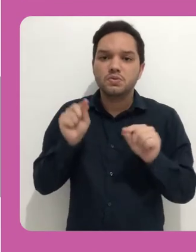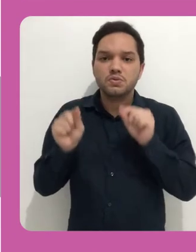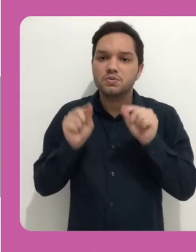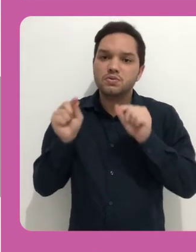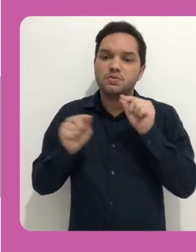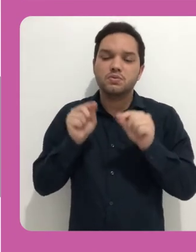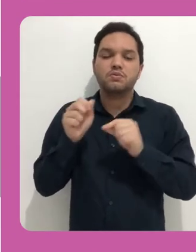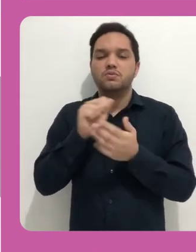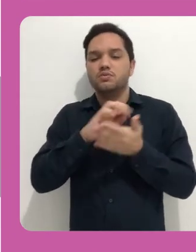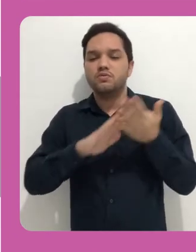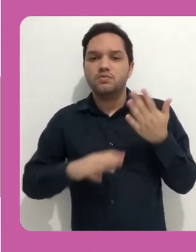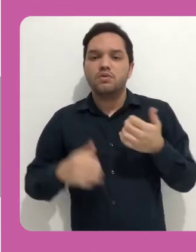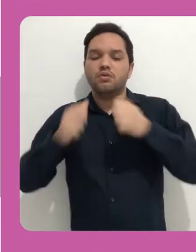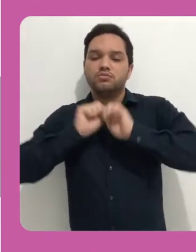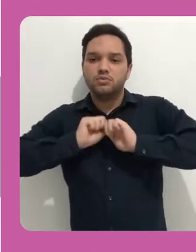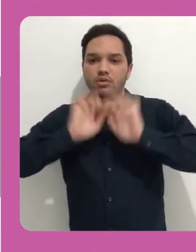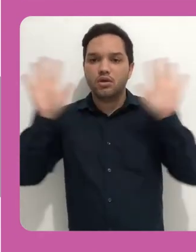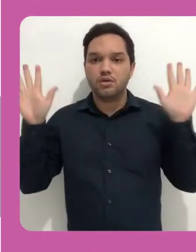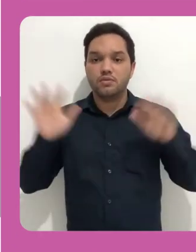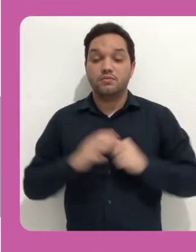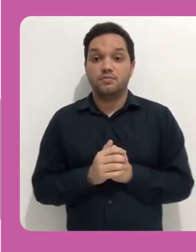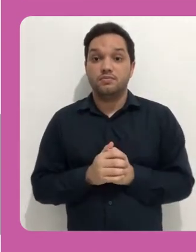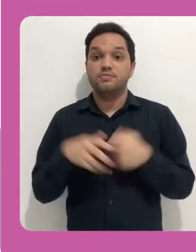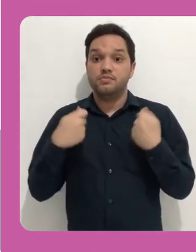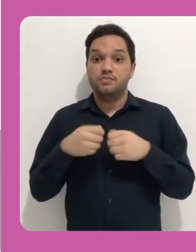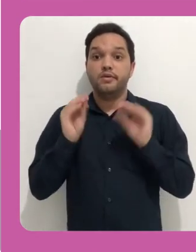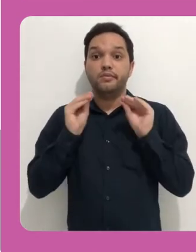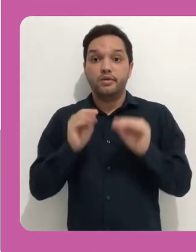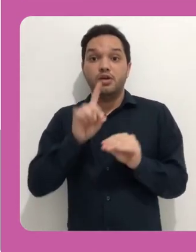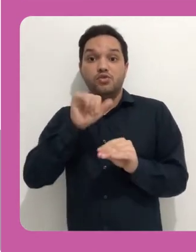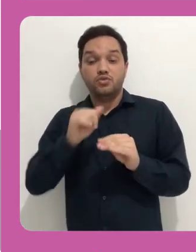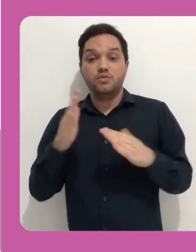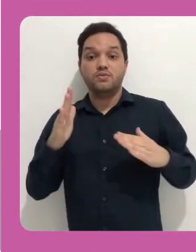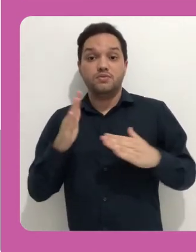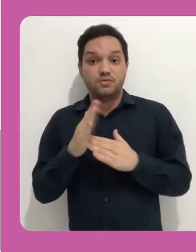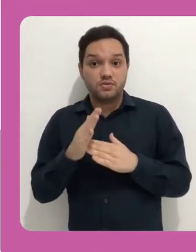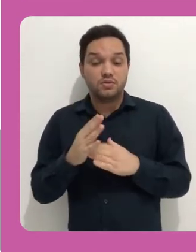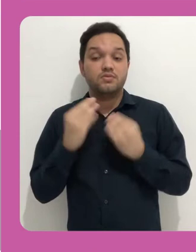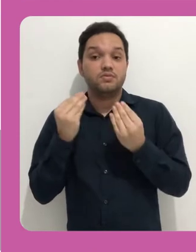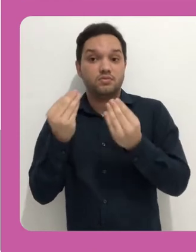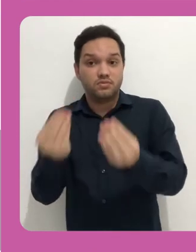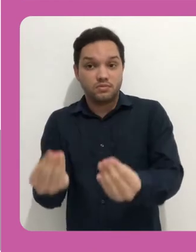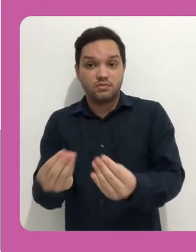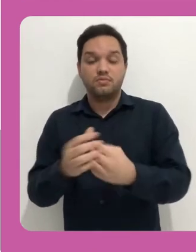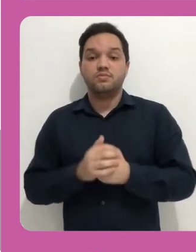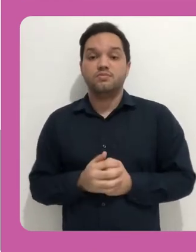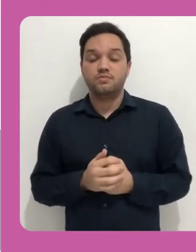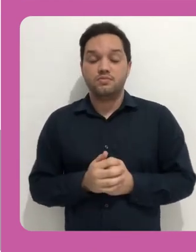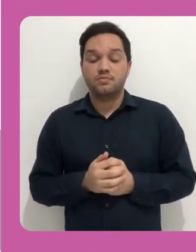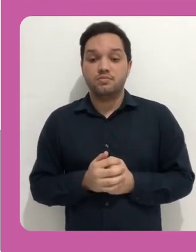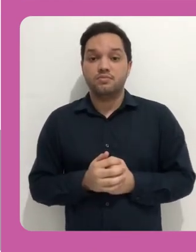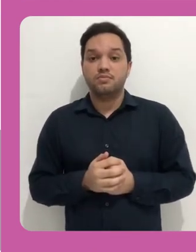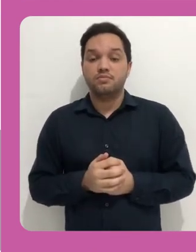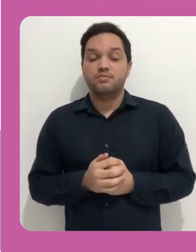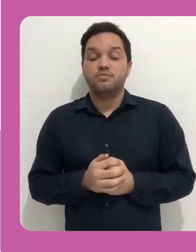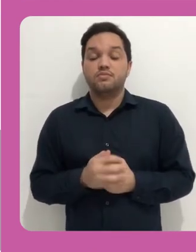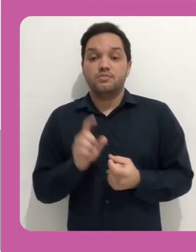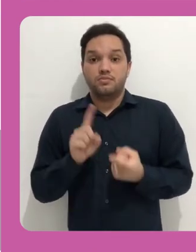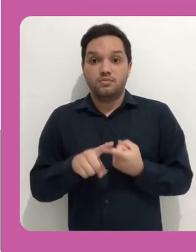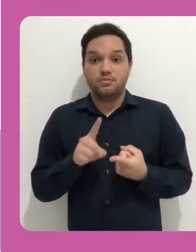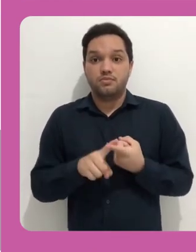as datas de envio, data de entrega, data limite, já conversamos. E aqui eu vou marcar o texto